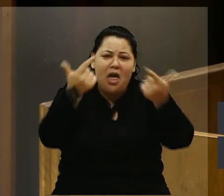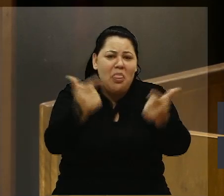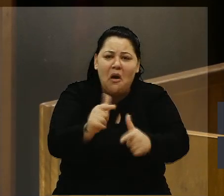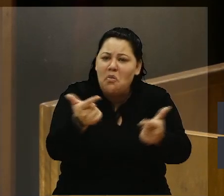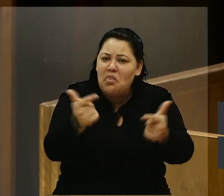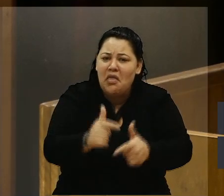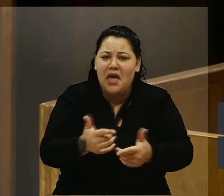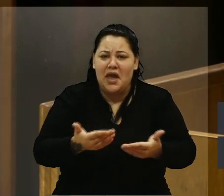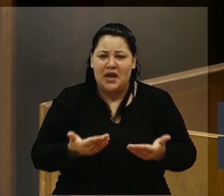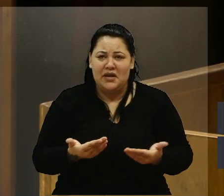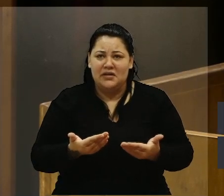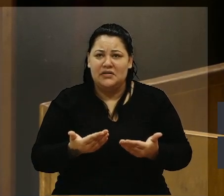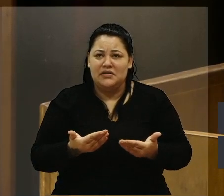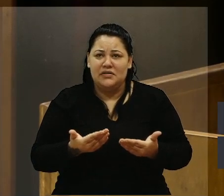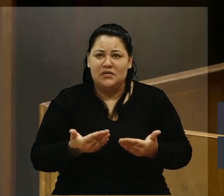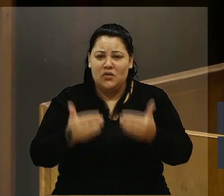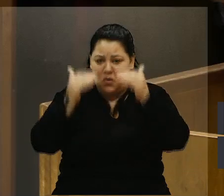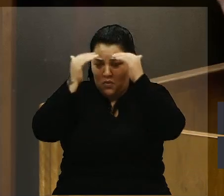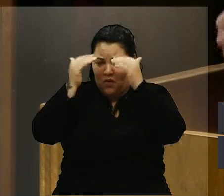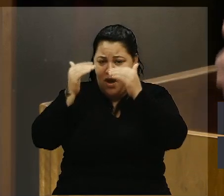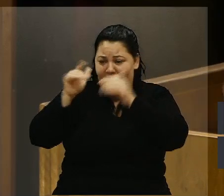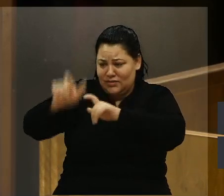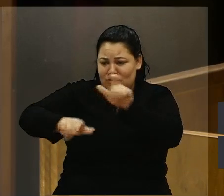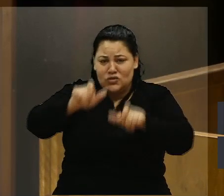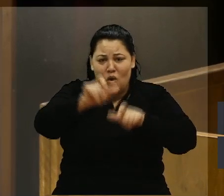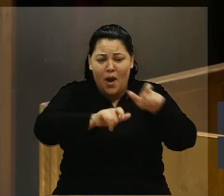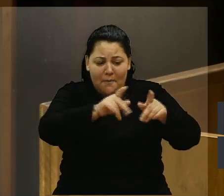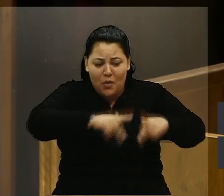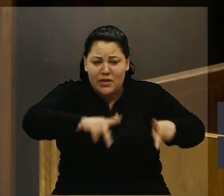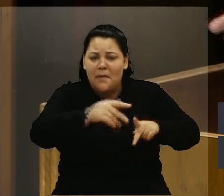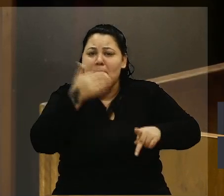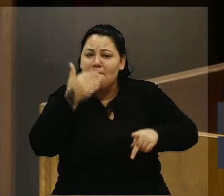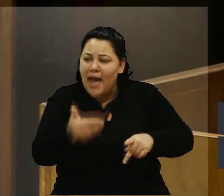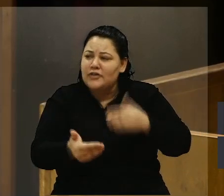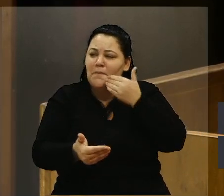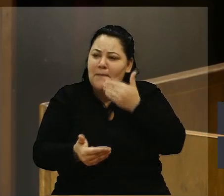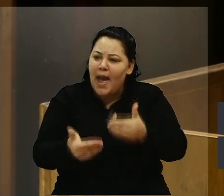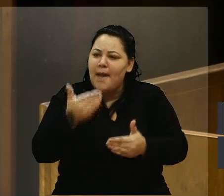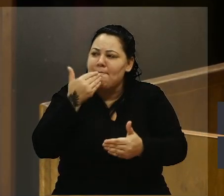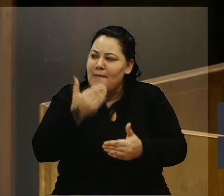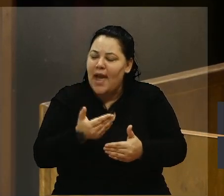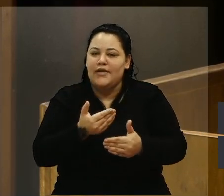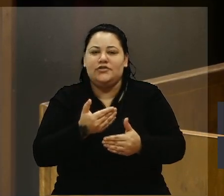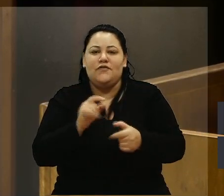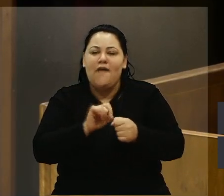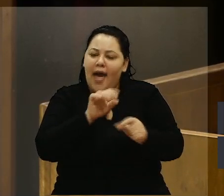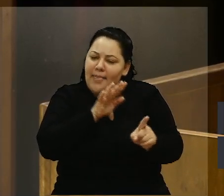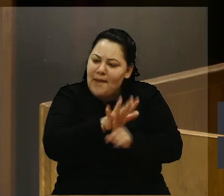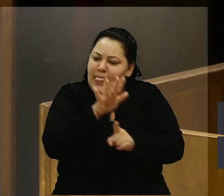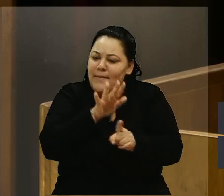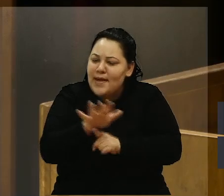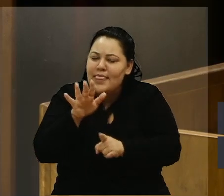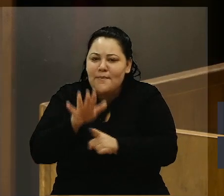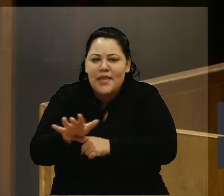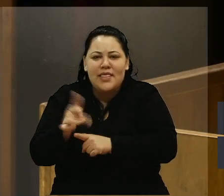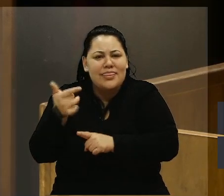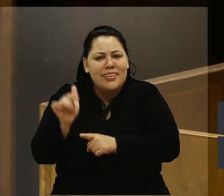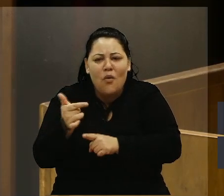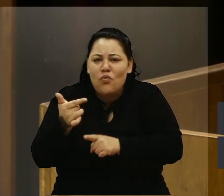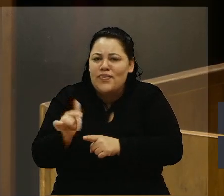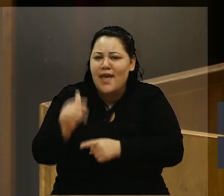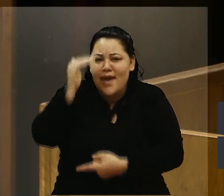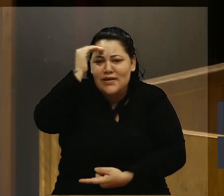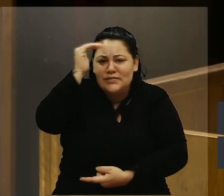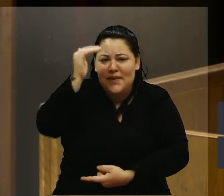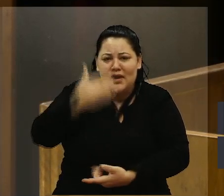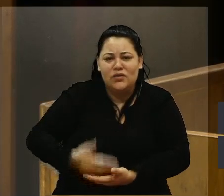lá com o morador que vem solicitando há tempo, uma falta de respeito no momento oportuno, vereador. Uma falta de respeito com esse